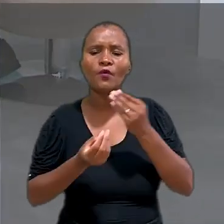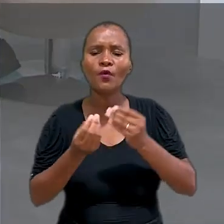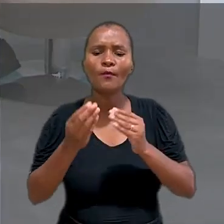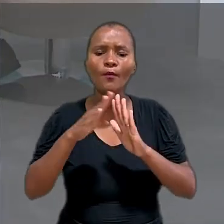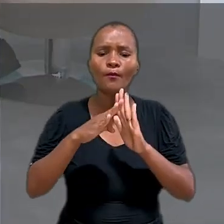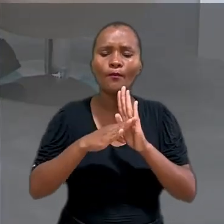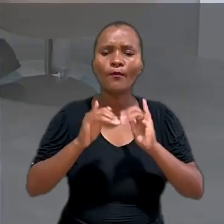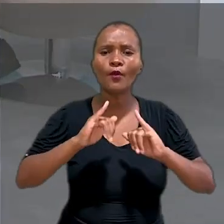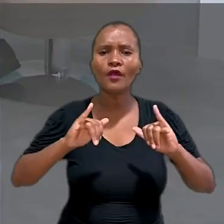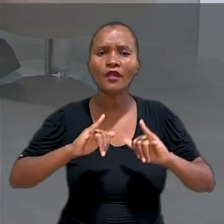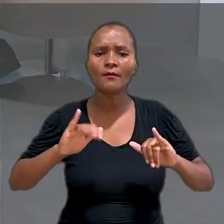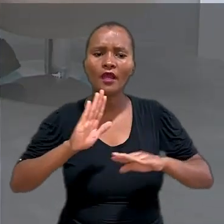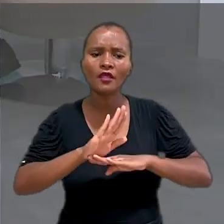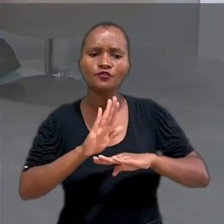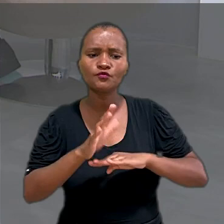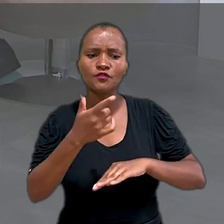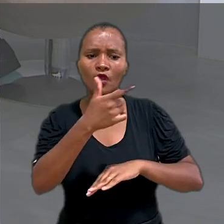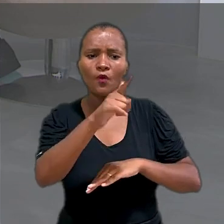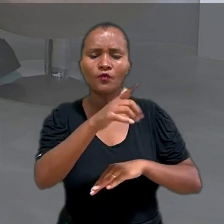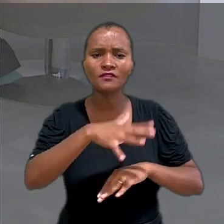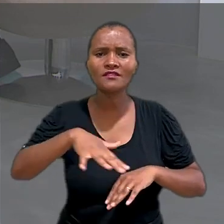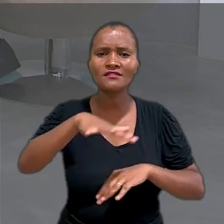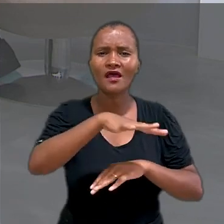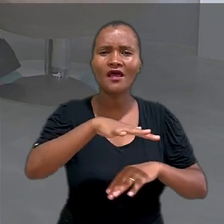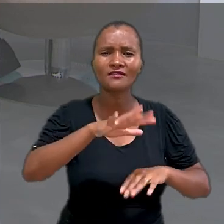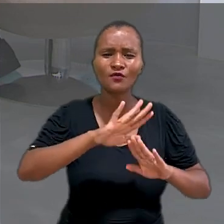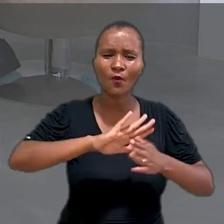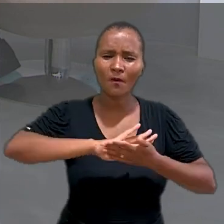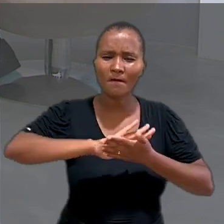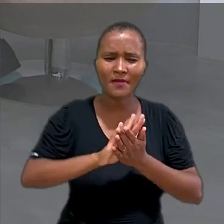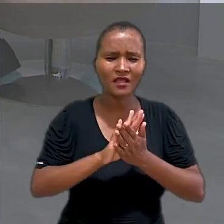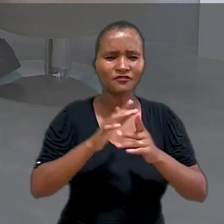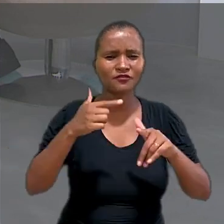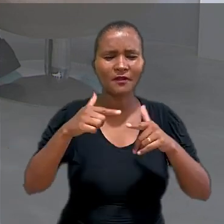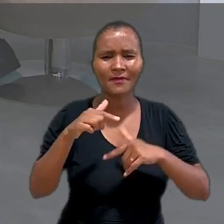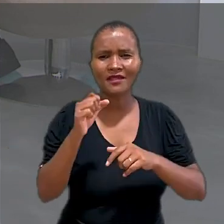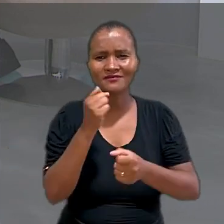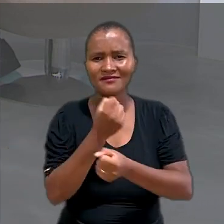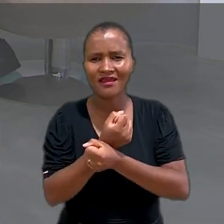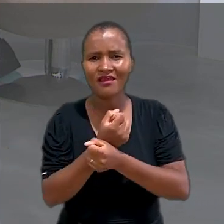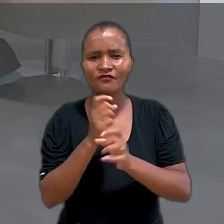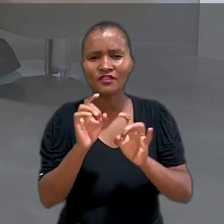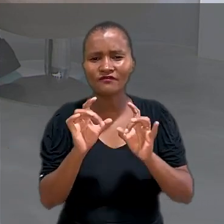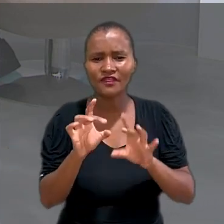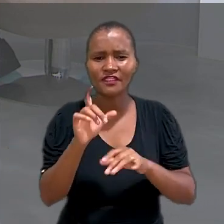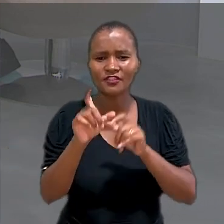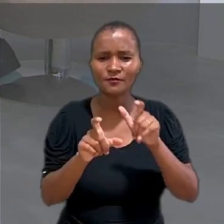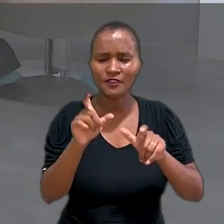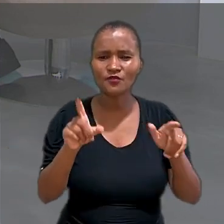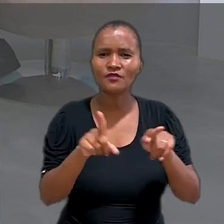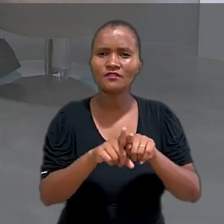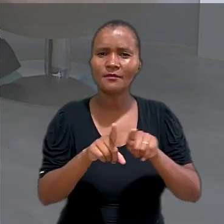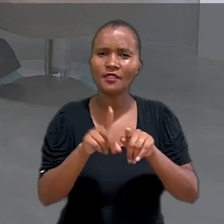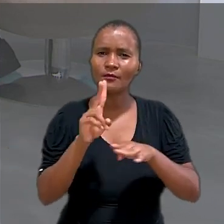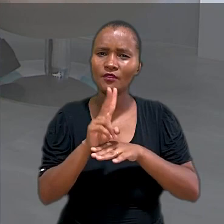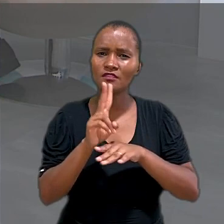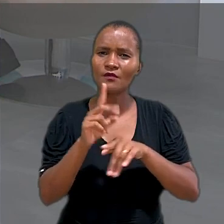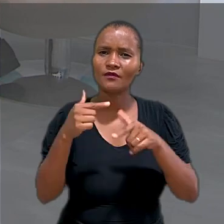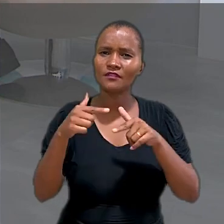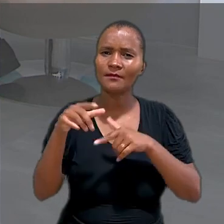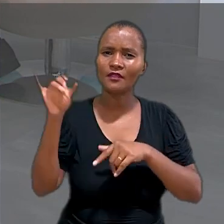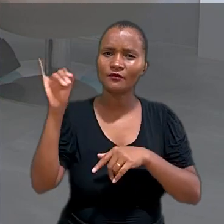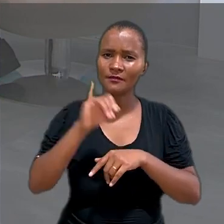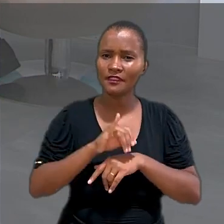do programa vão contribuir com outros órgãos no combate aí ao trabalho escravo e ao tráfico de pessoas e na proteção ao trabalho do